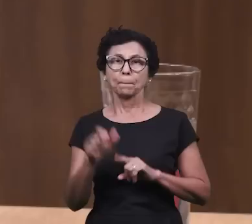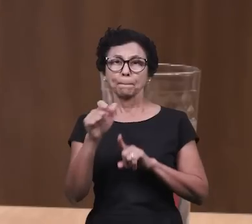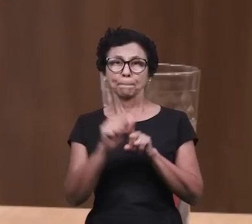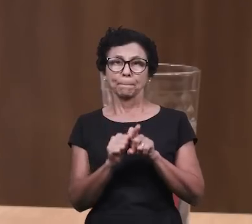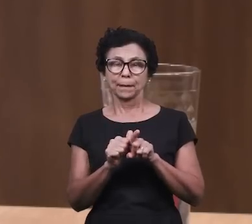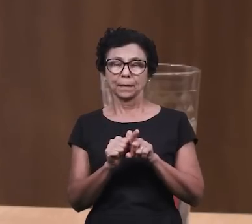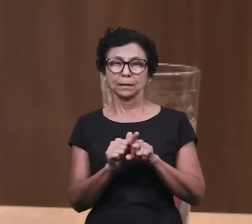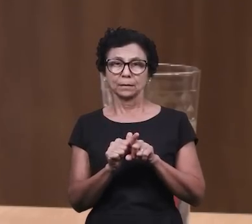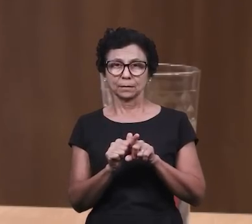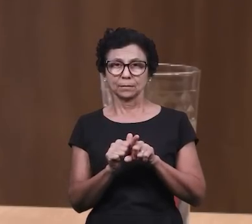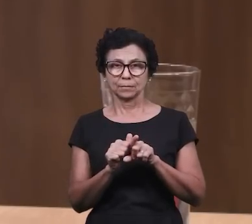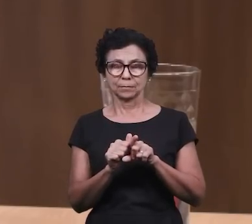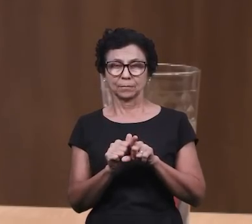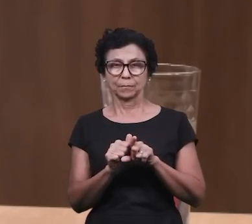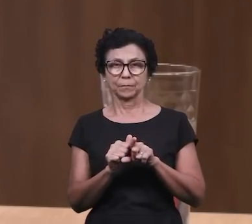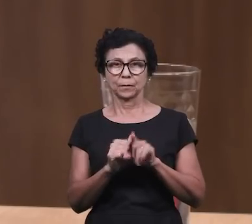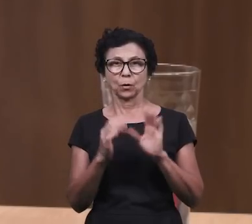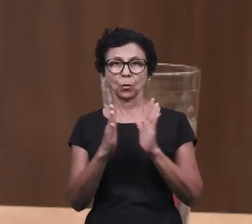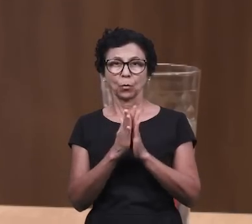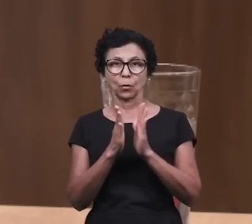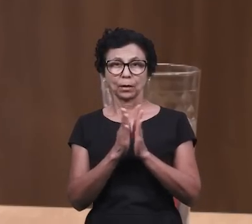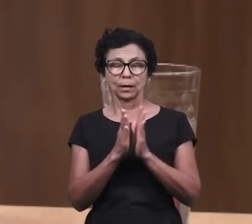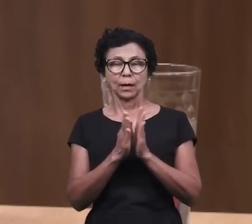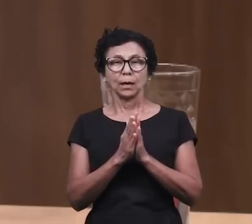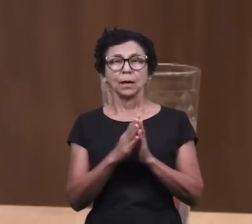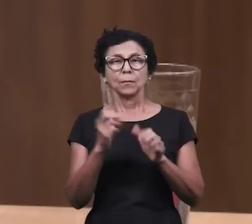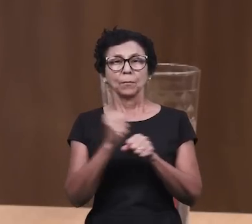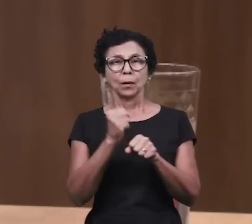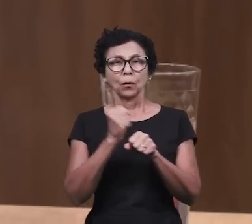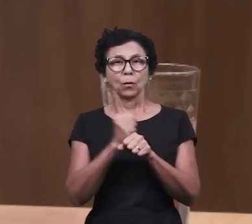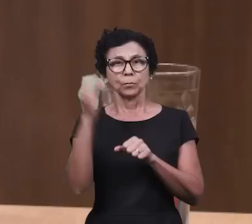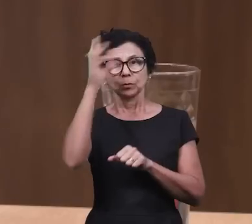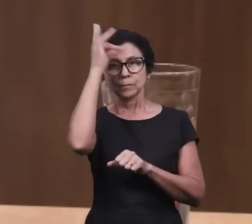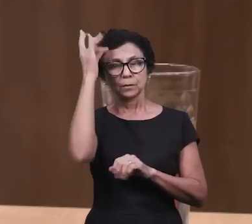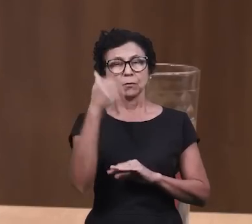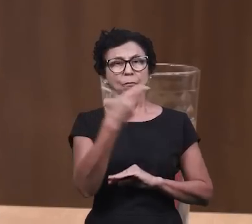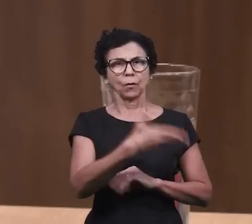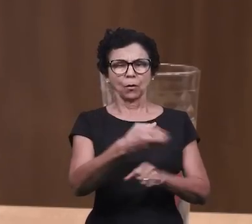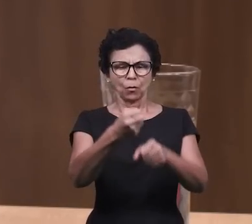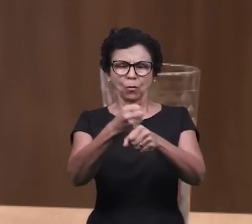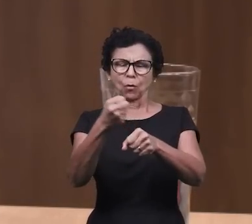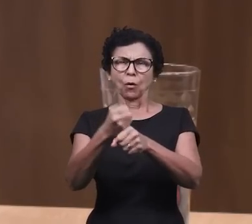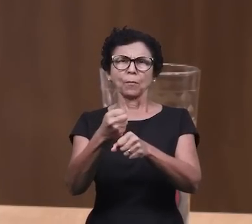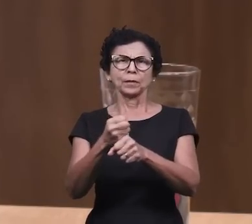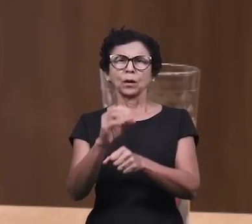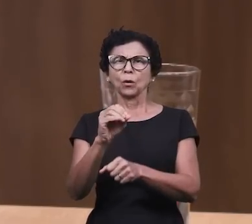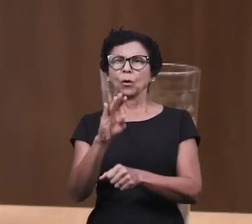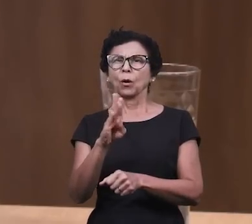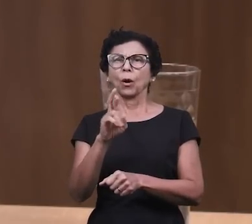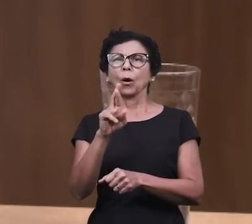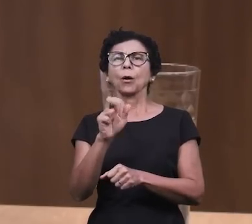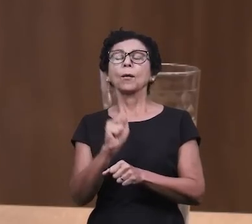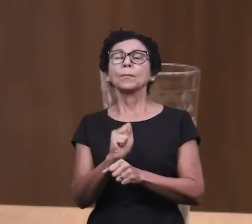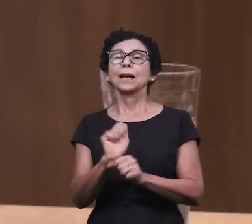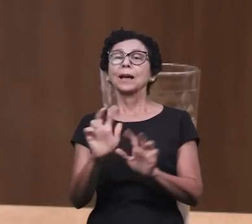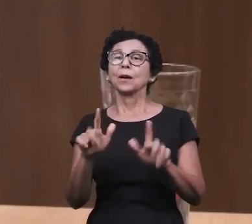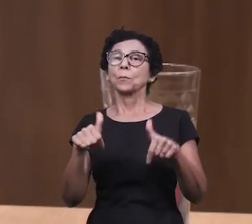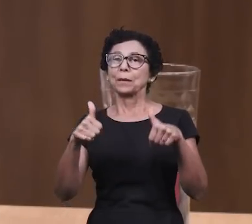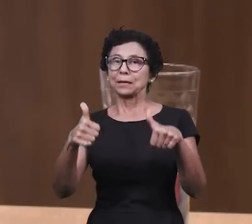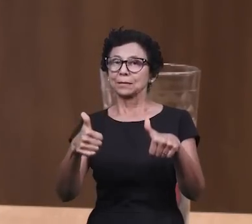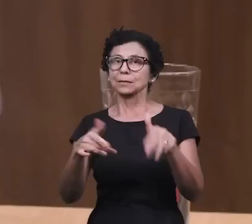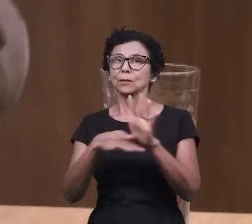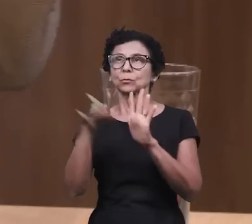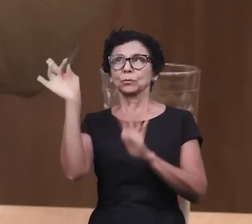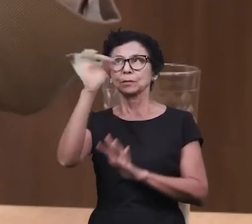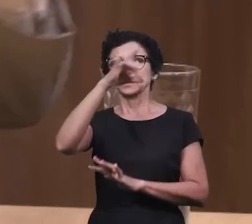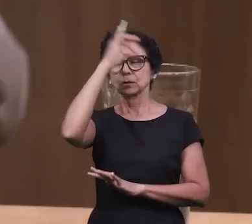no exterior. Nós estamos... Há um parênteses para vocês aqui. Quando nós falamos de obra, nós estamos falando daquilo que o Espírito Santo está